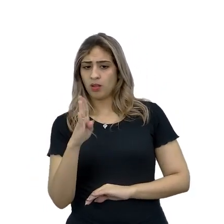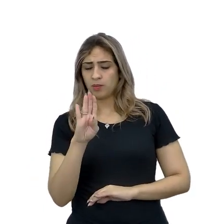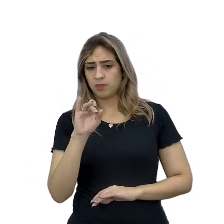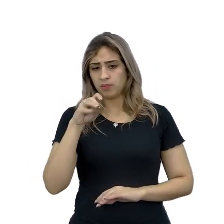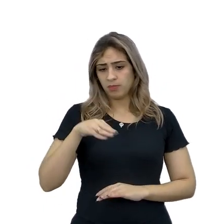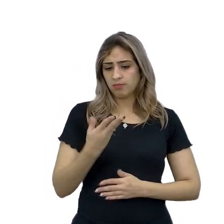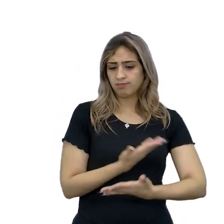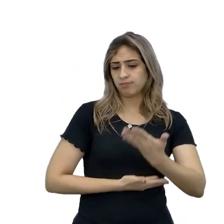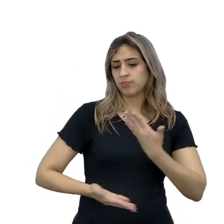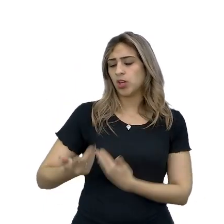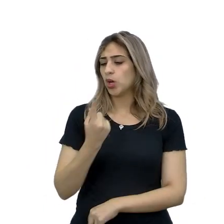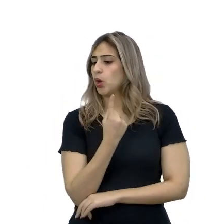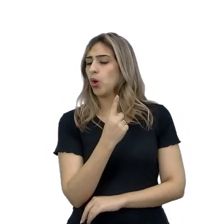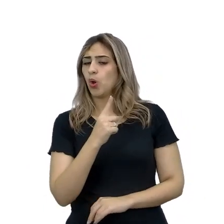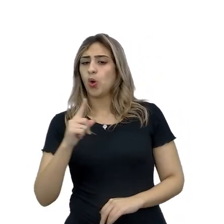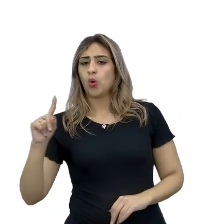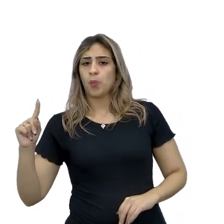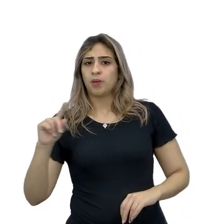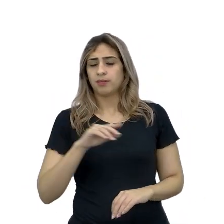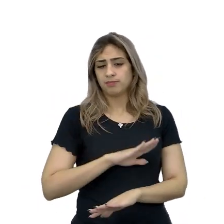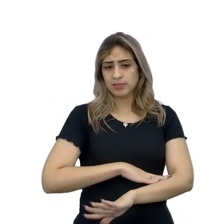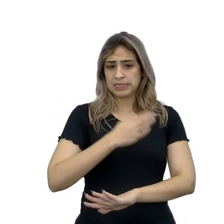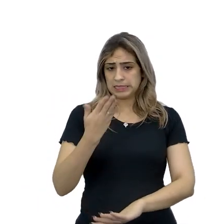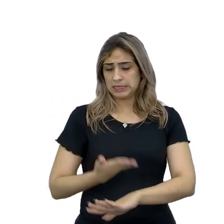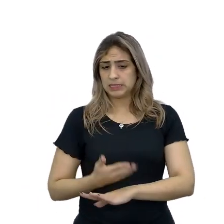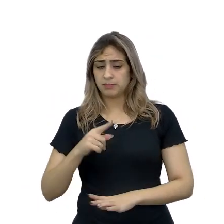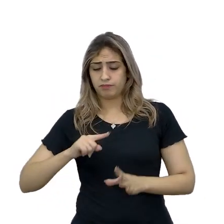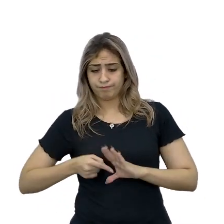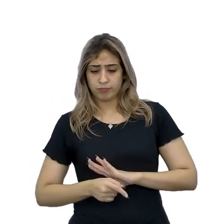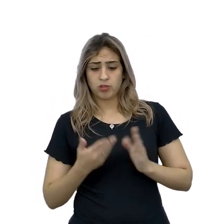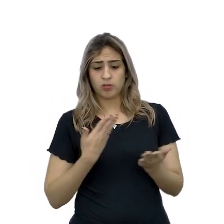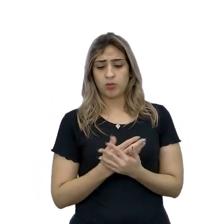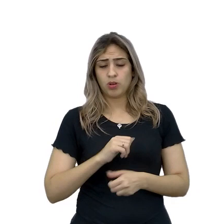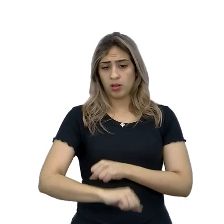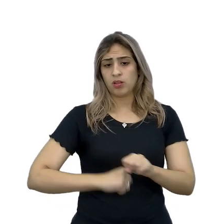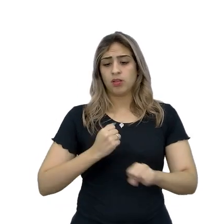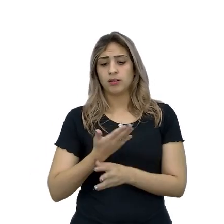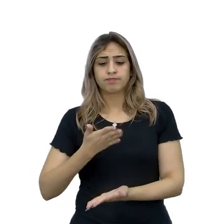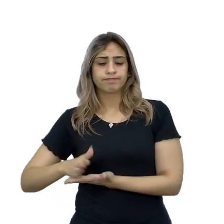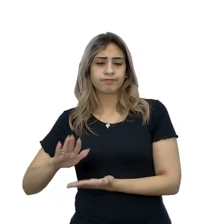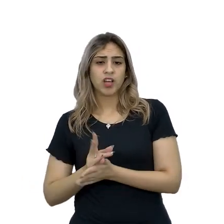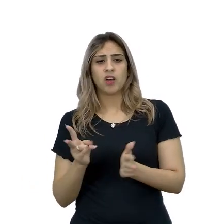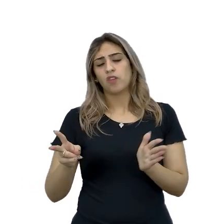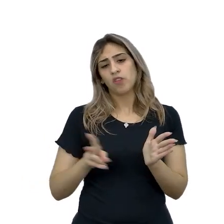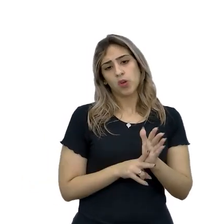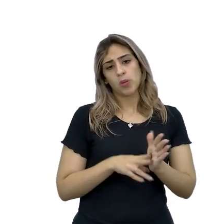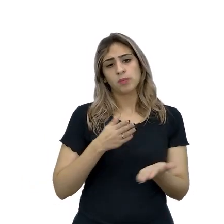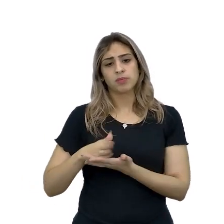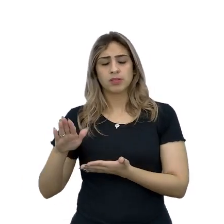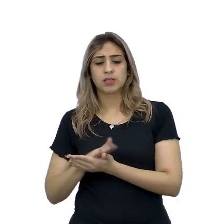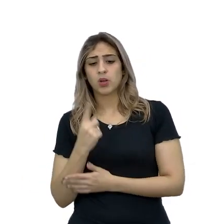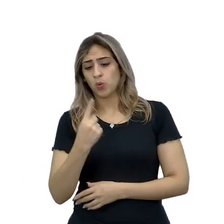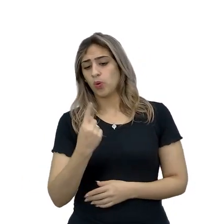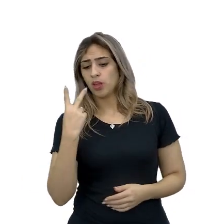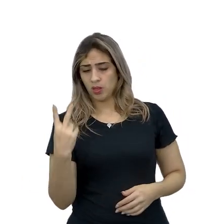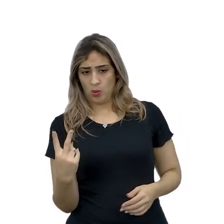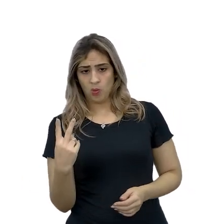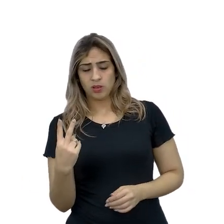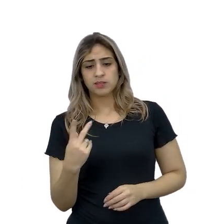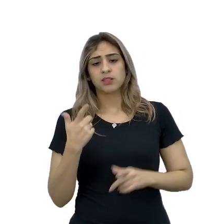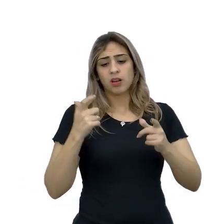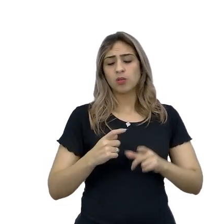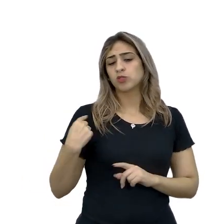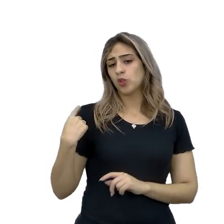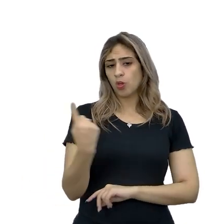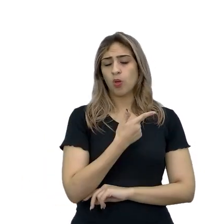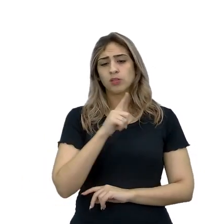se tratando da última CEI do ano, né? Então, esses volumes separados em 1 e 2, né? Onde